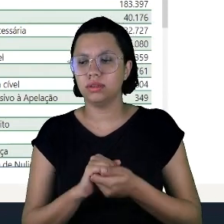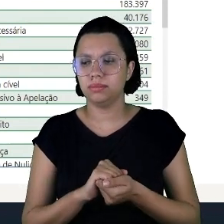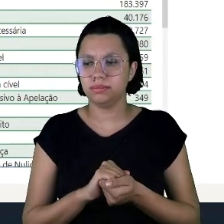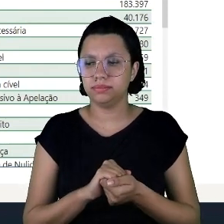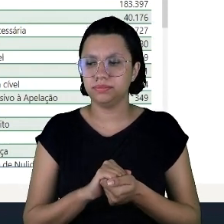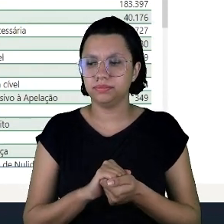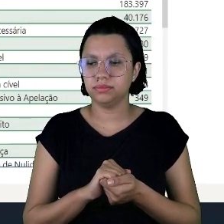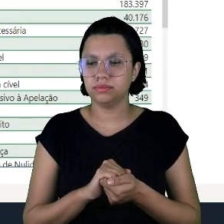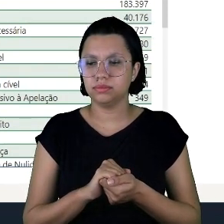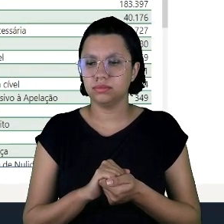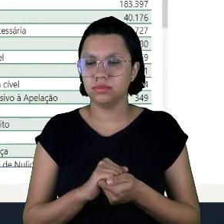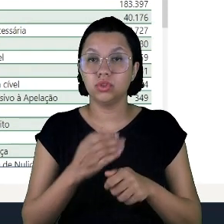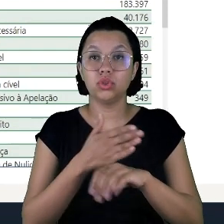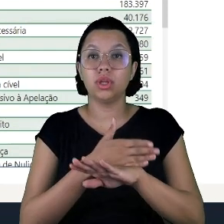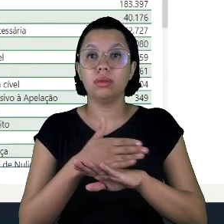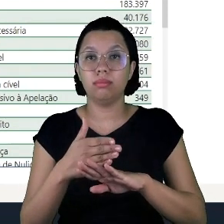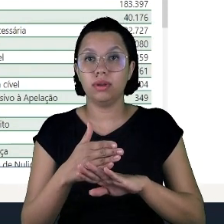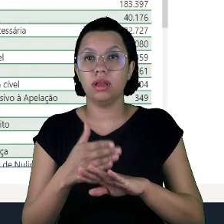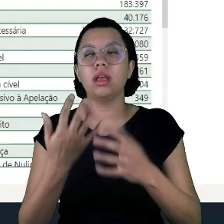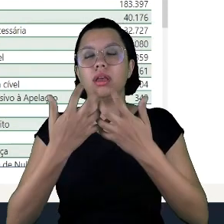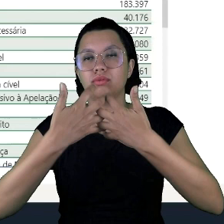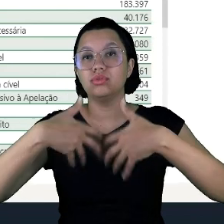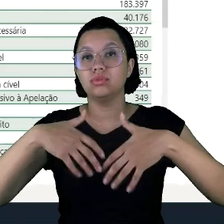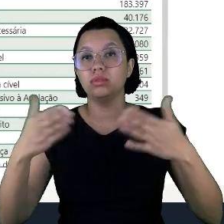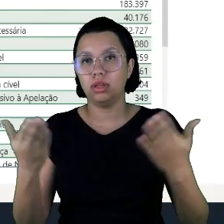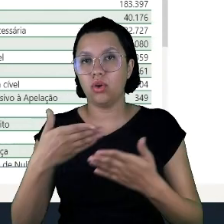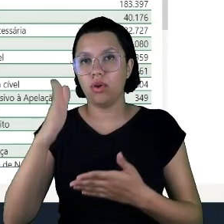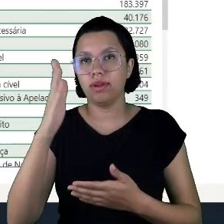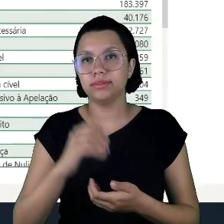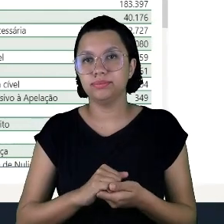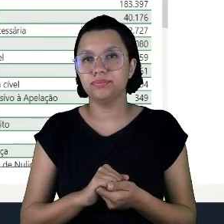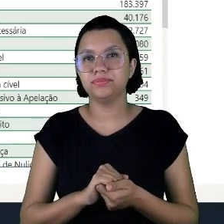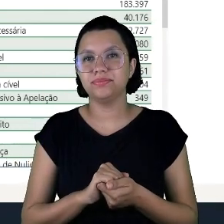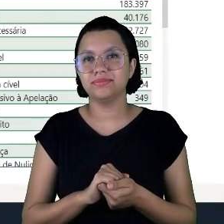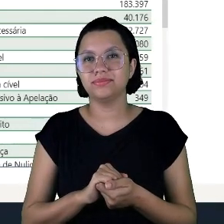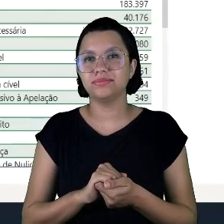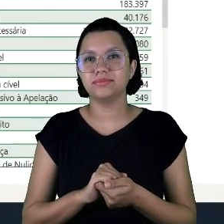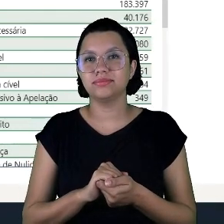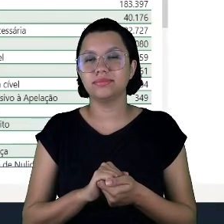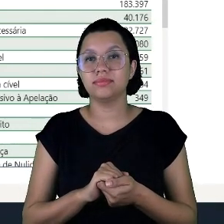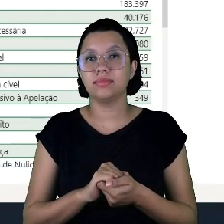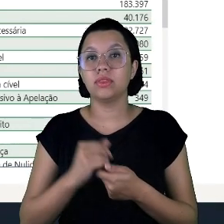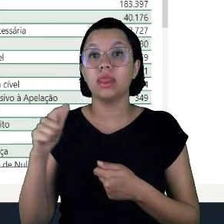Deixa eu tirar aqui. Deixar em branco aqui, que aí ele funciona. Agora vai.